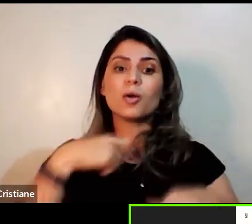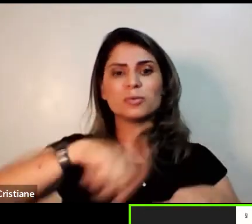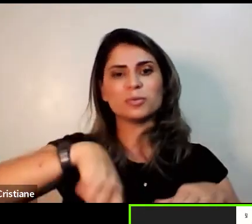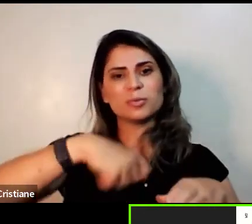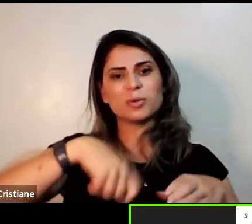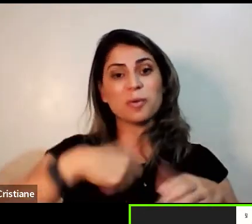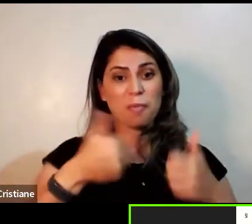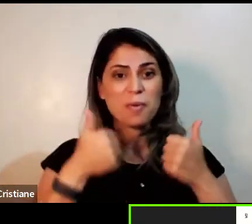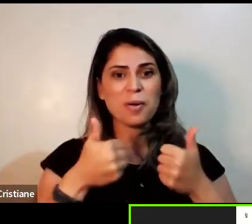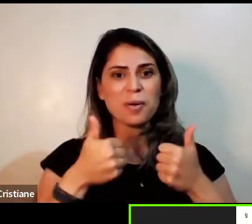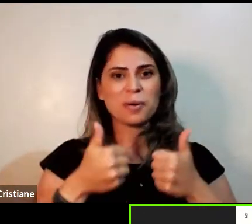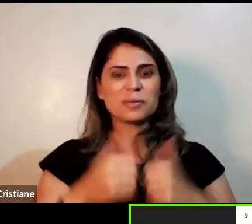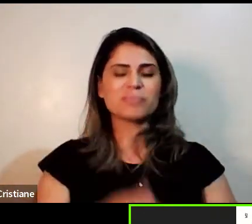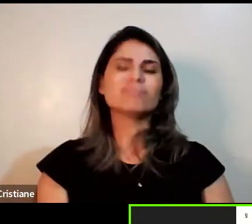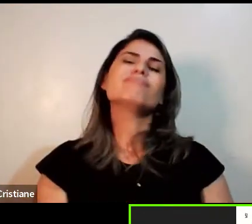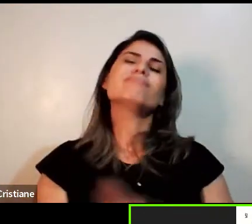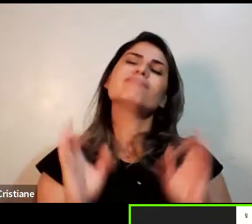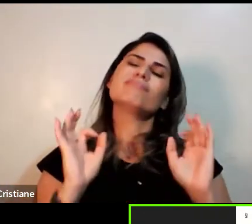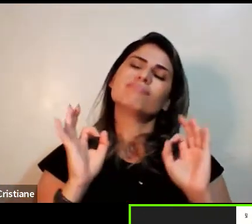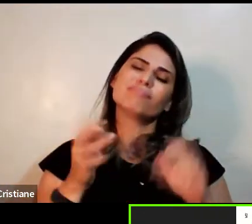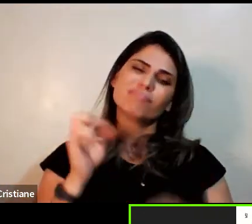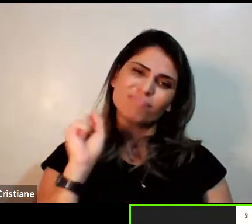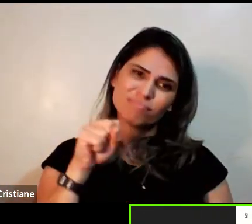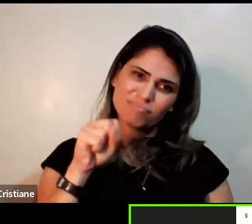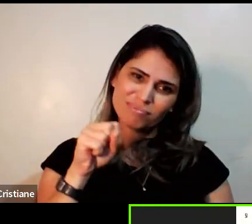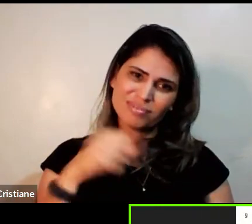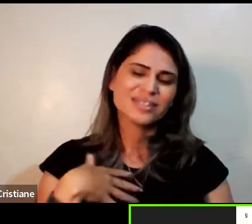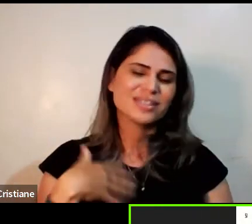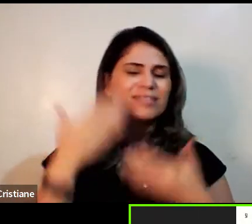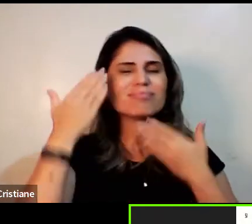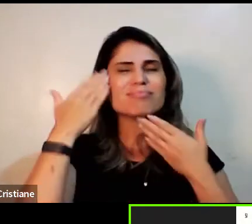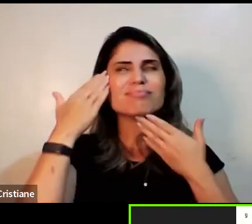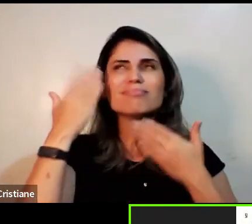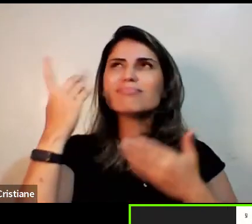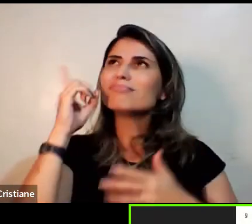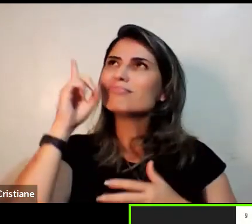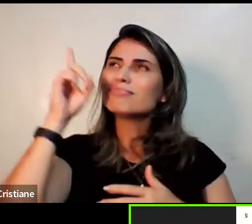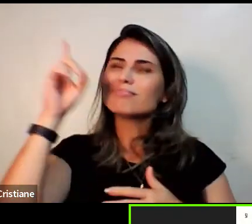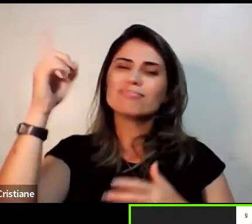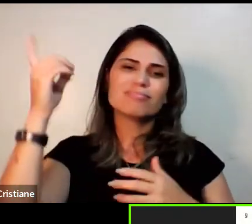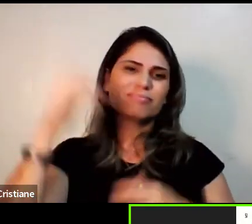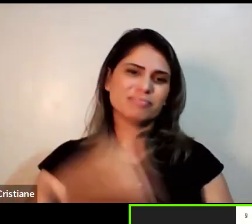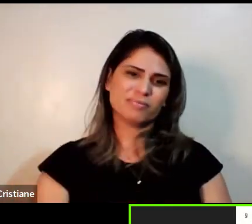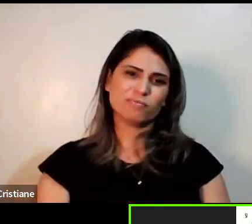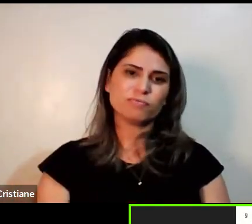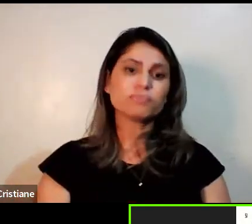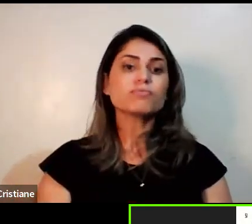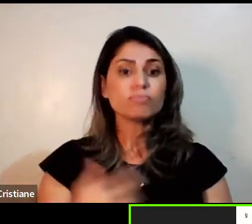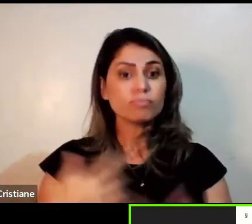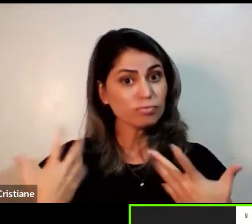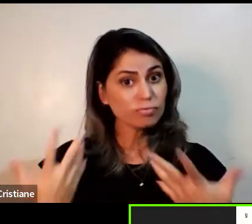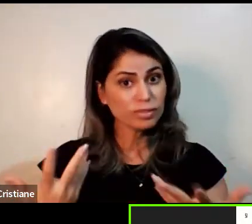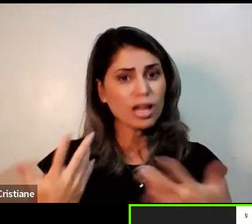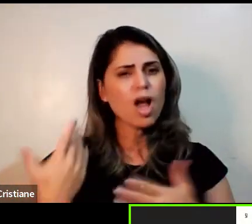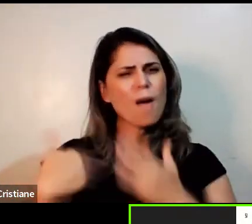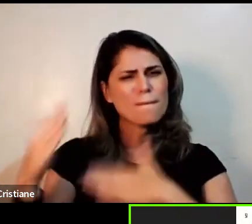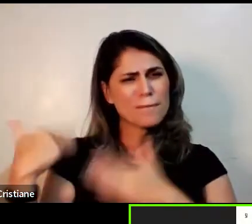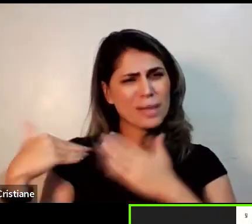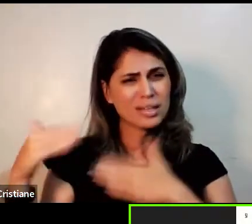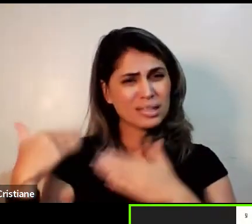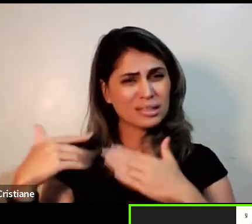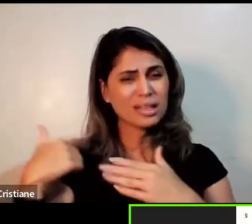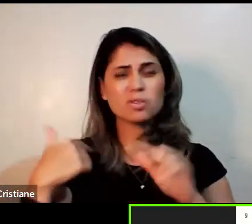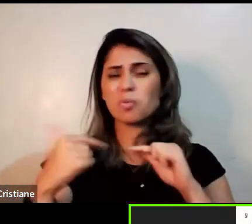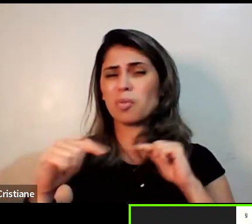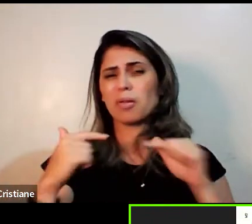Sim, graças a Deus, eu consigo. Eu na época, estava trabalhando muito pouco, passava semanas sem trabalhar, e quando